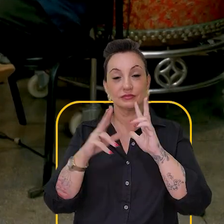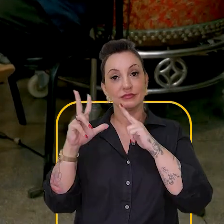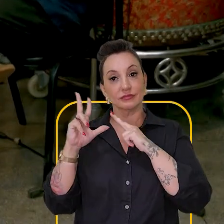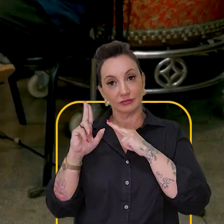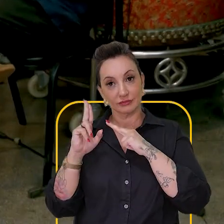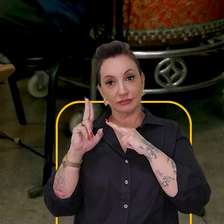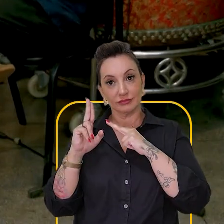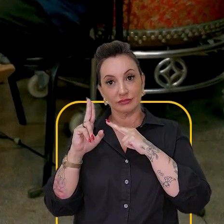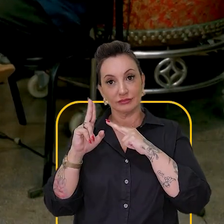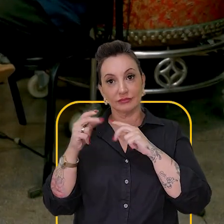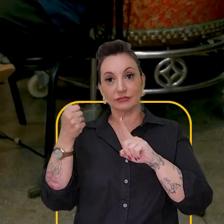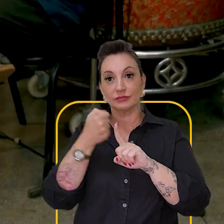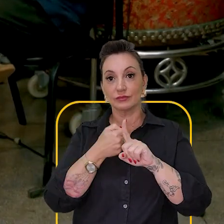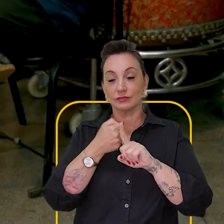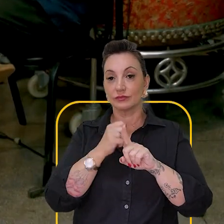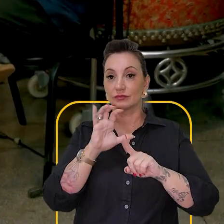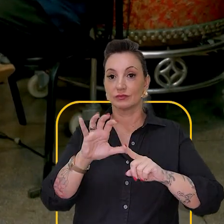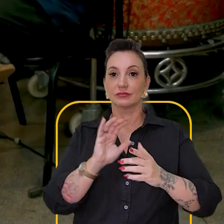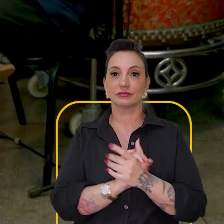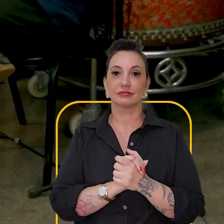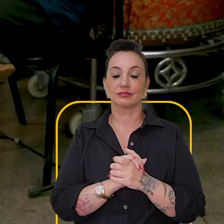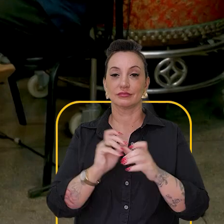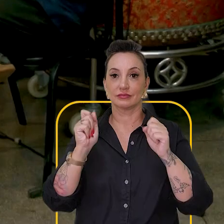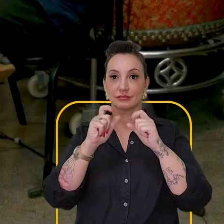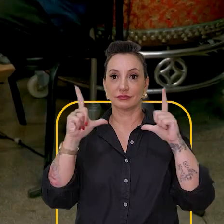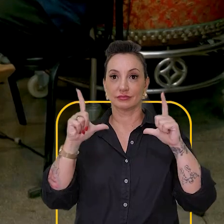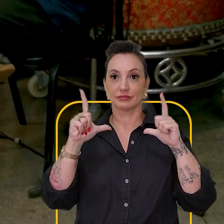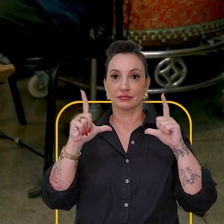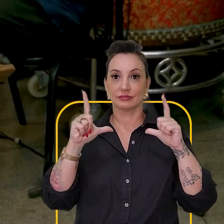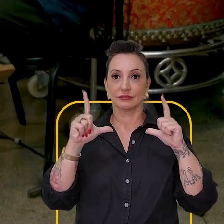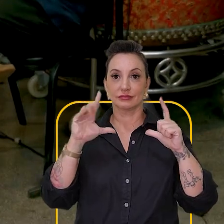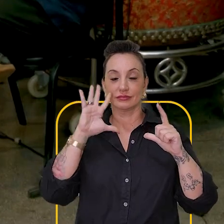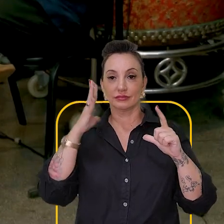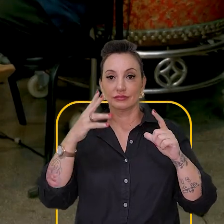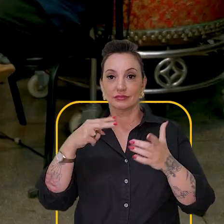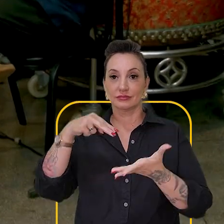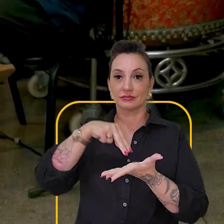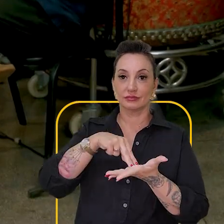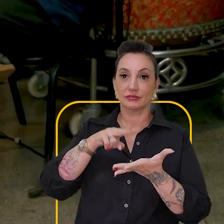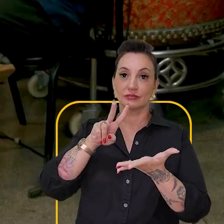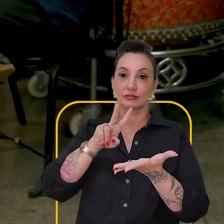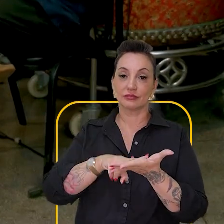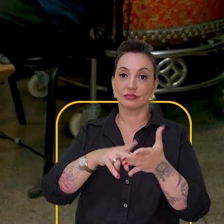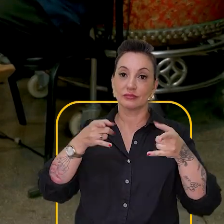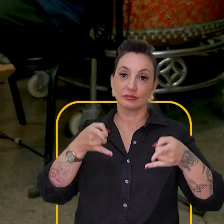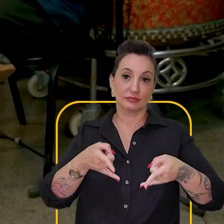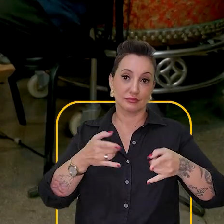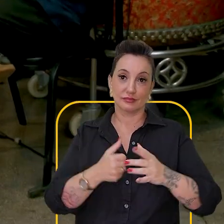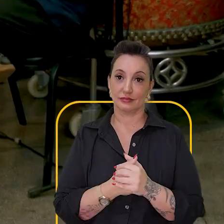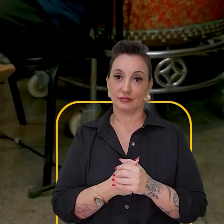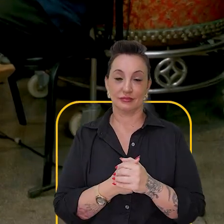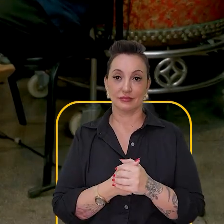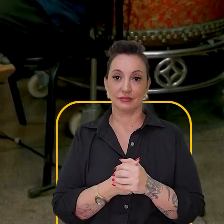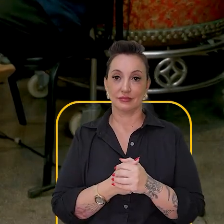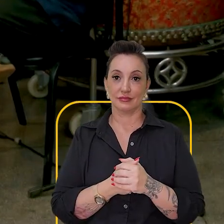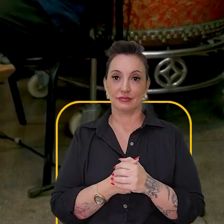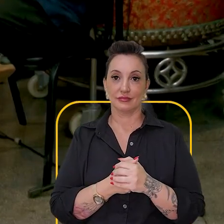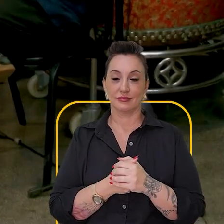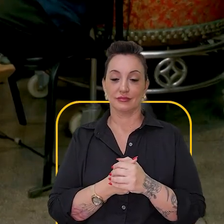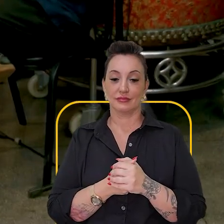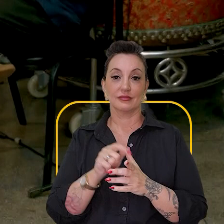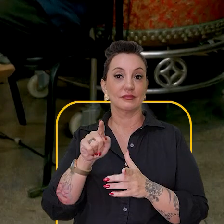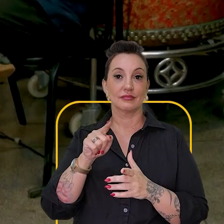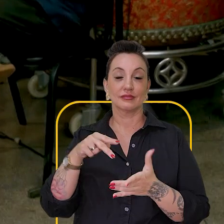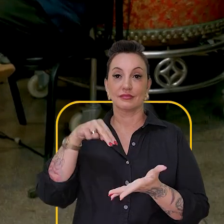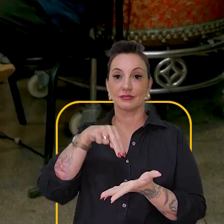você vai dormir você tá lutando você Acorda você decide se vai levantar ou se vai ficar na cama